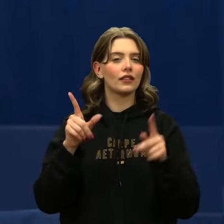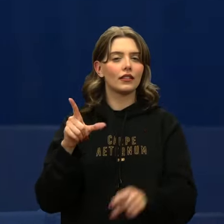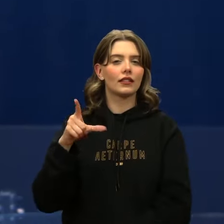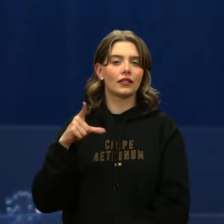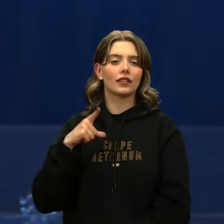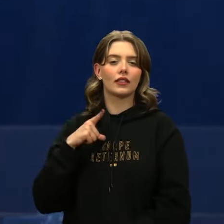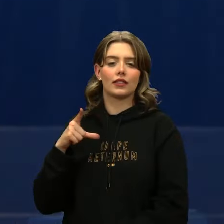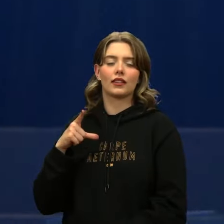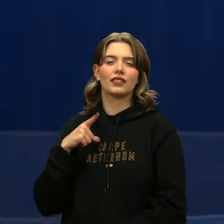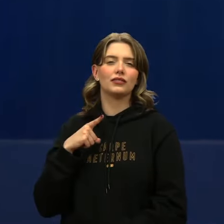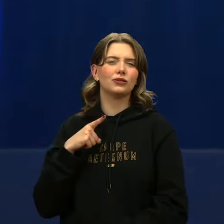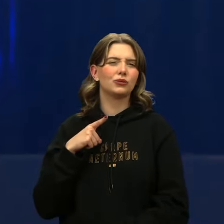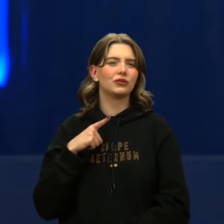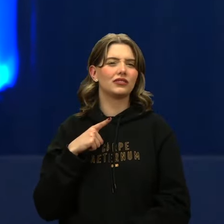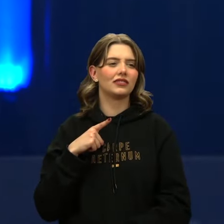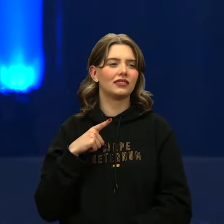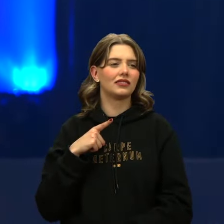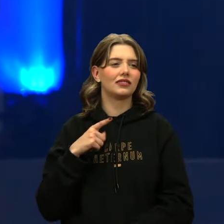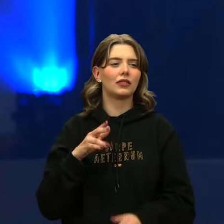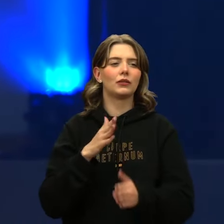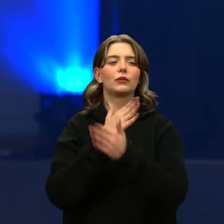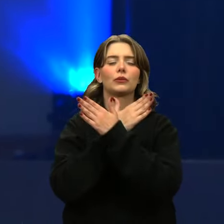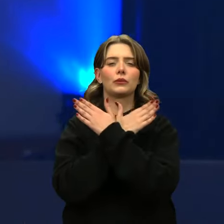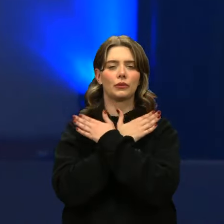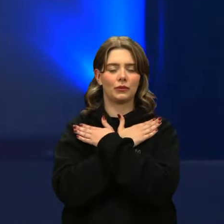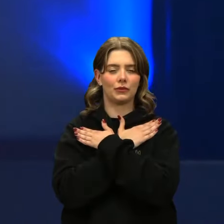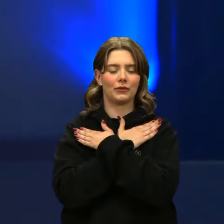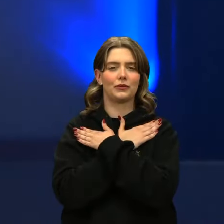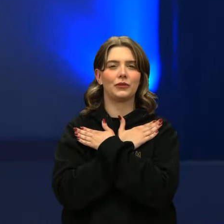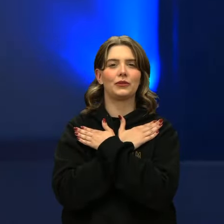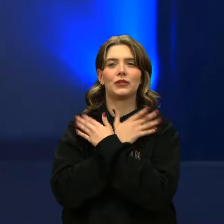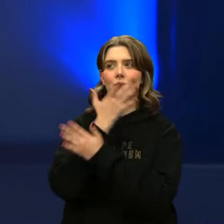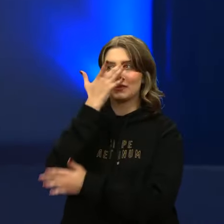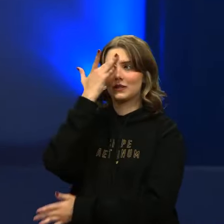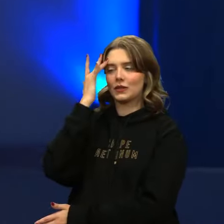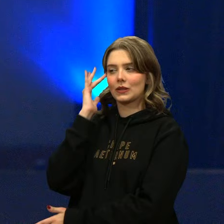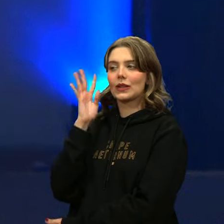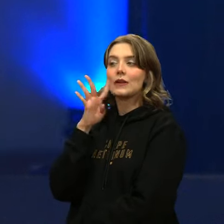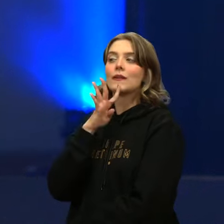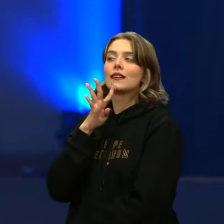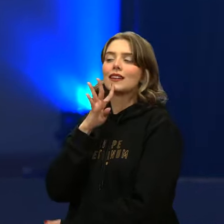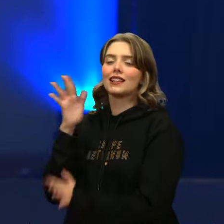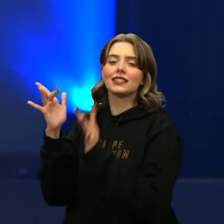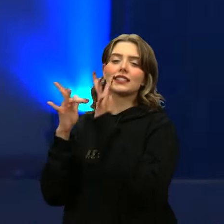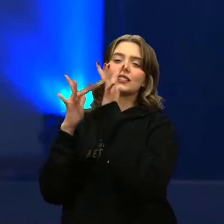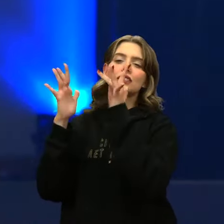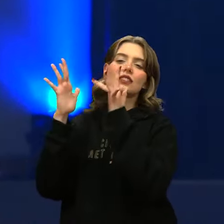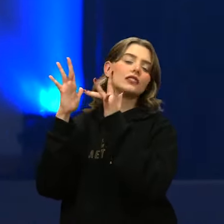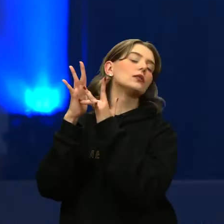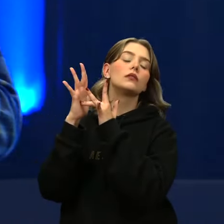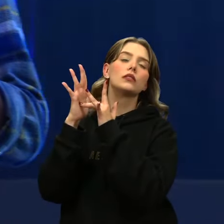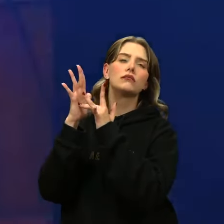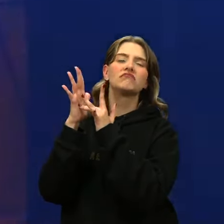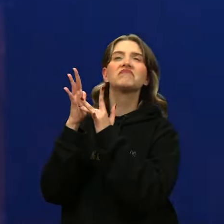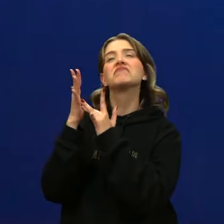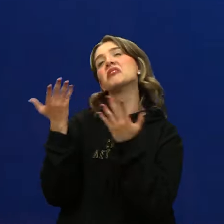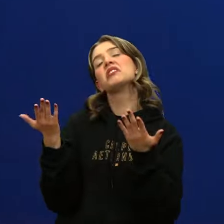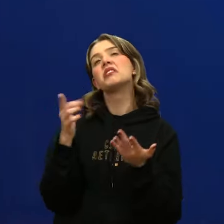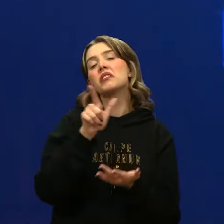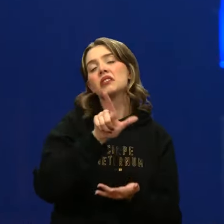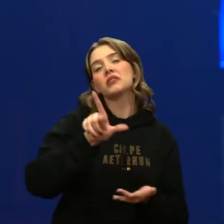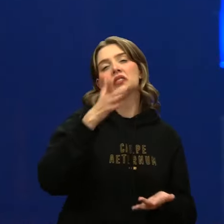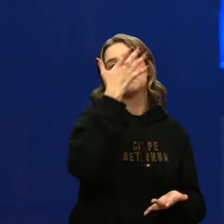o luto e de tratar aquele momento entre pessoas que conhecem e estão íntimas com Jesus e pessoas que ainda